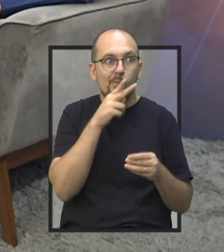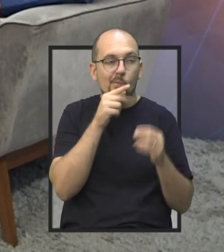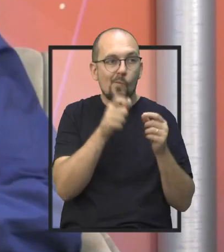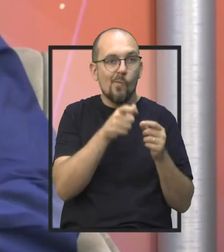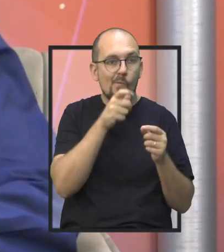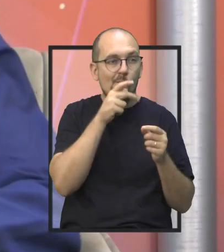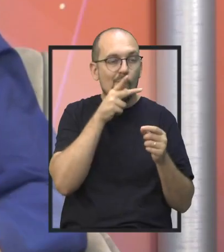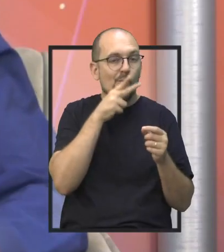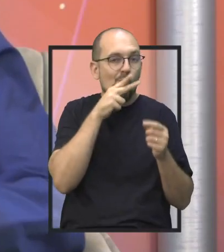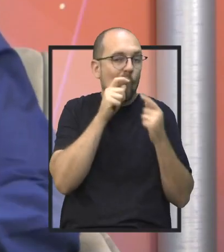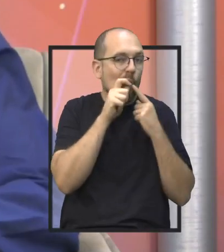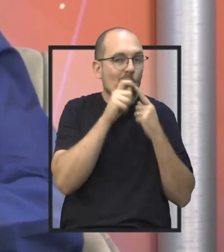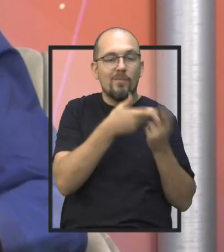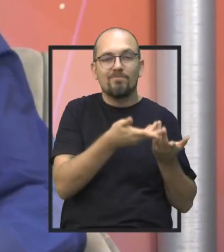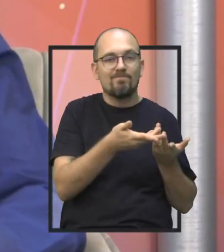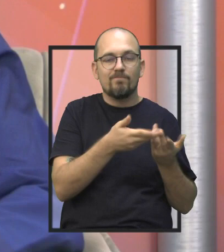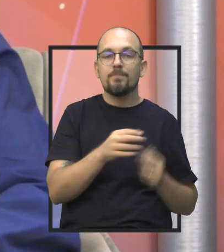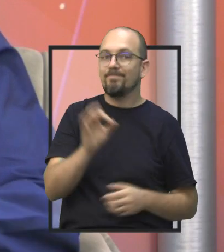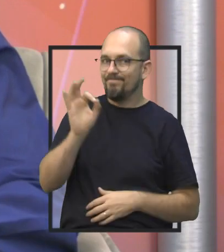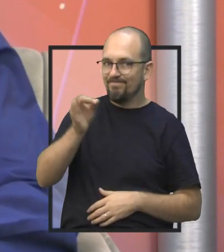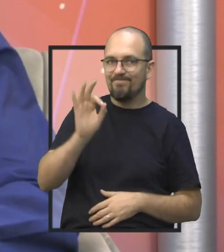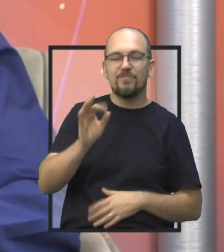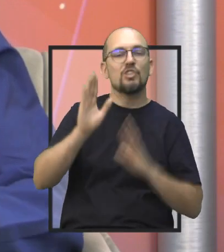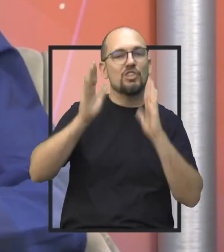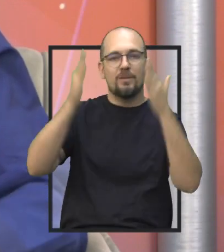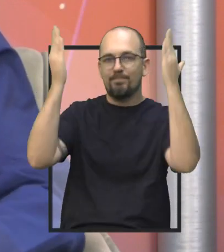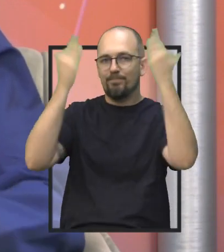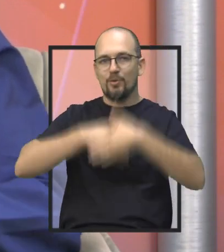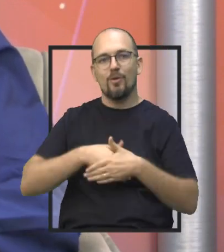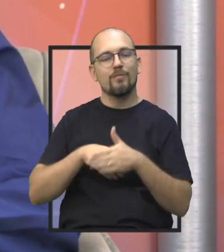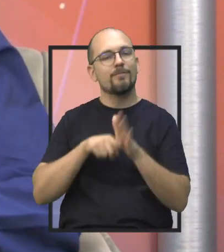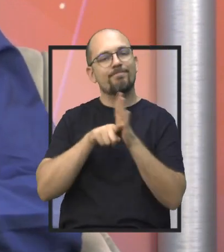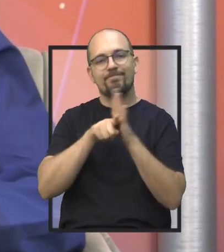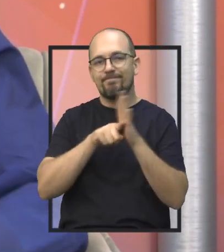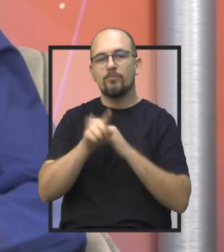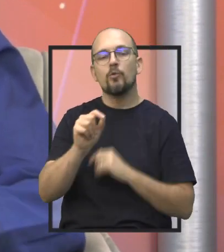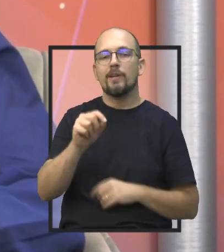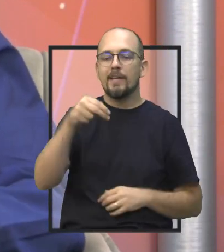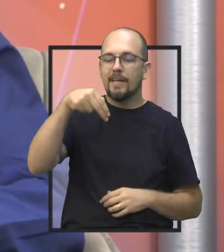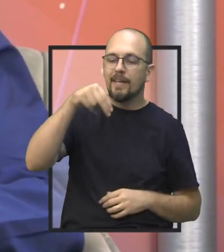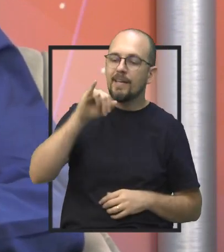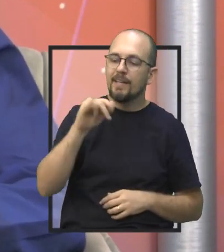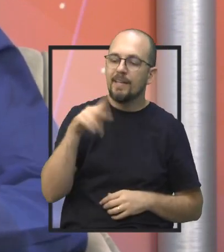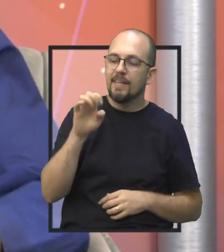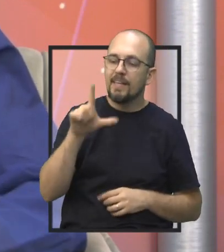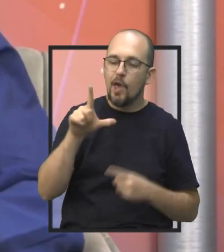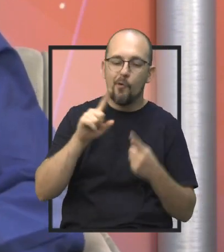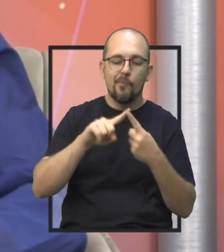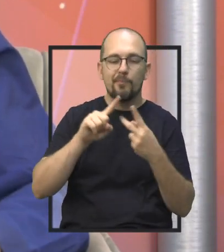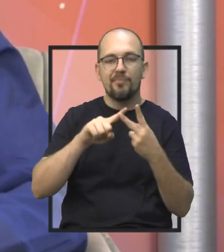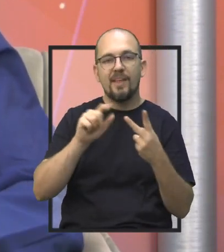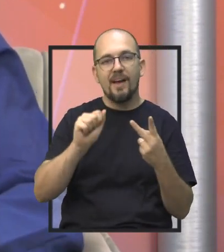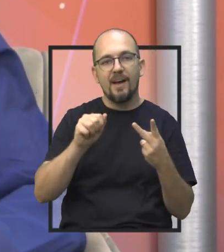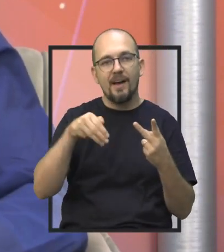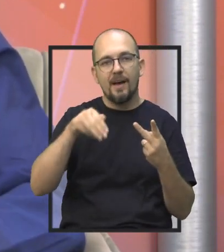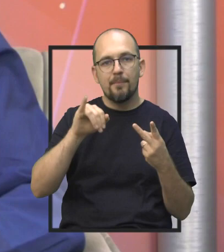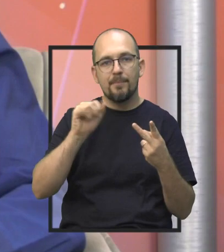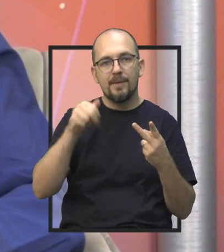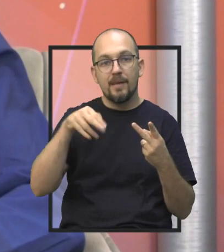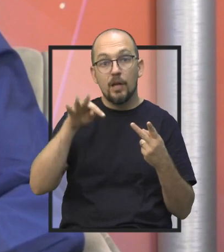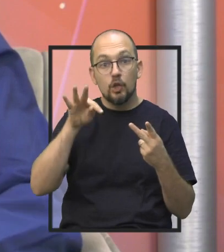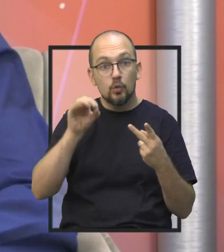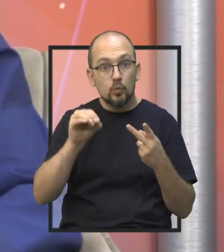prejudicial. Eventualmente já foi constatado a presença de níquel, amianto,